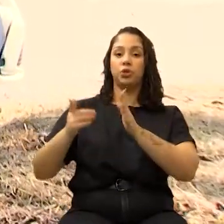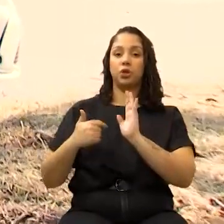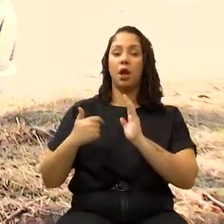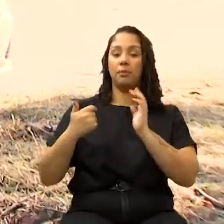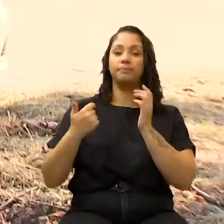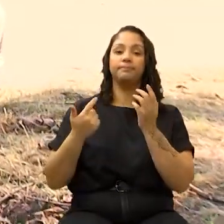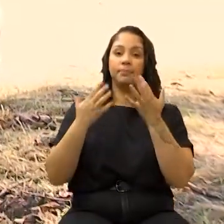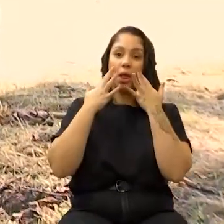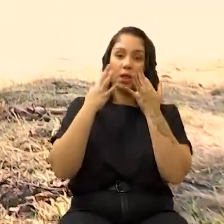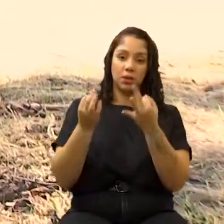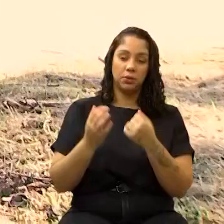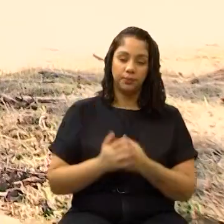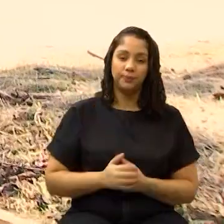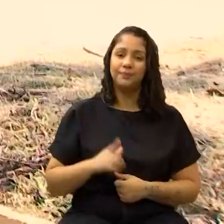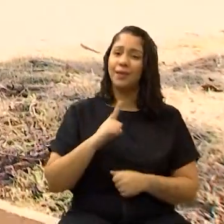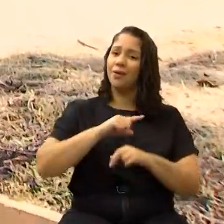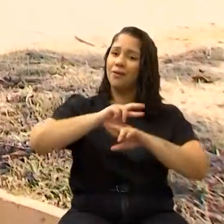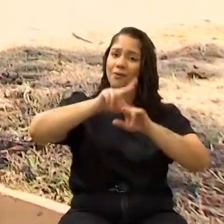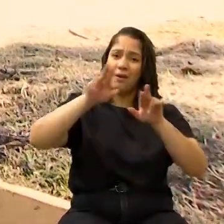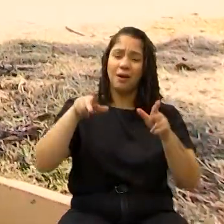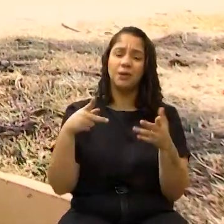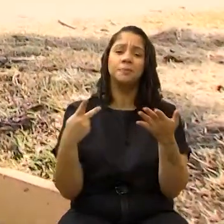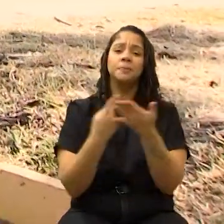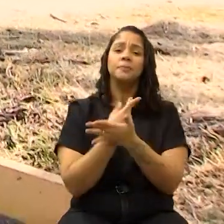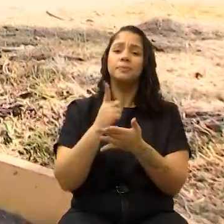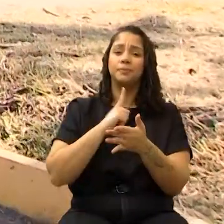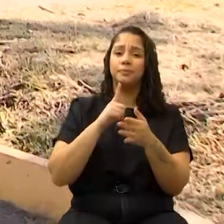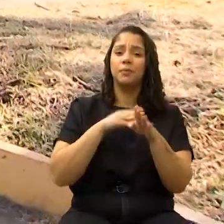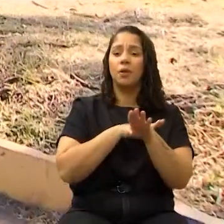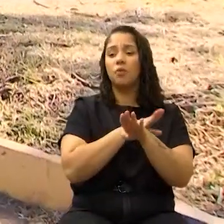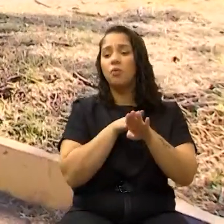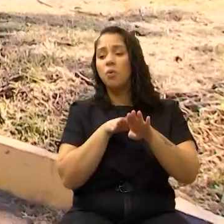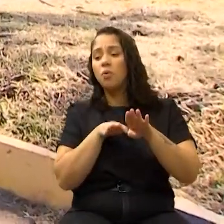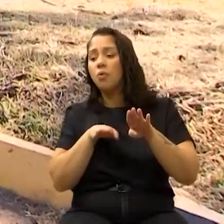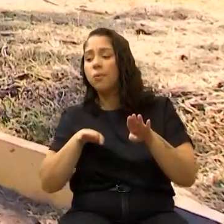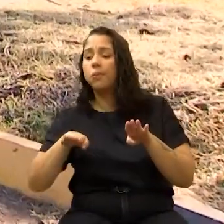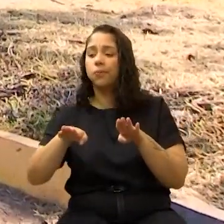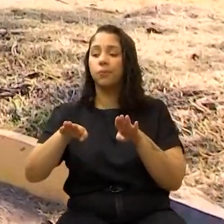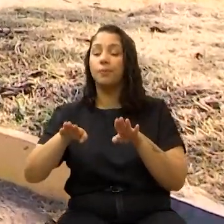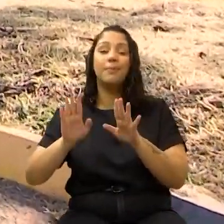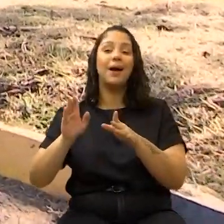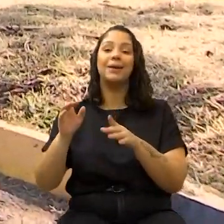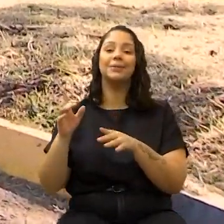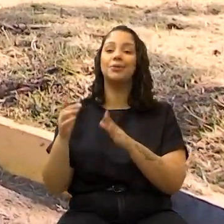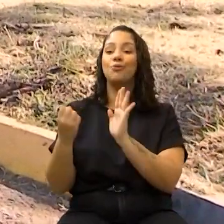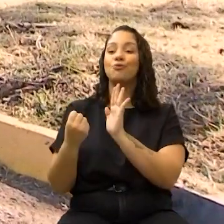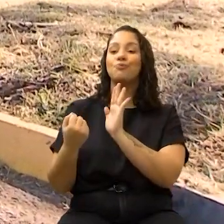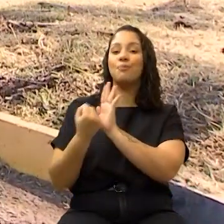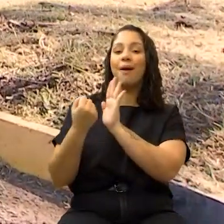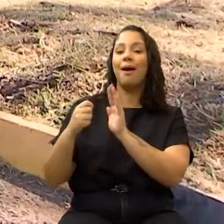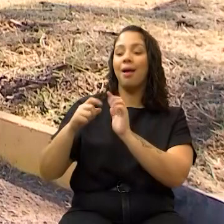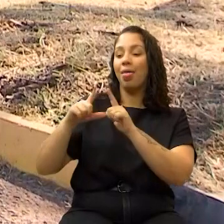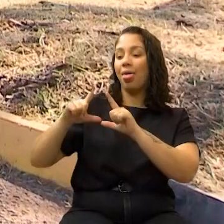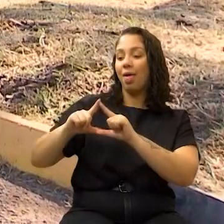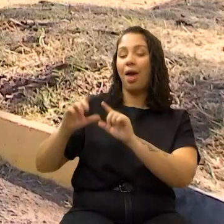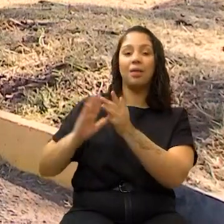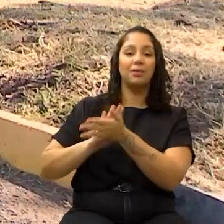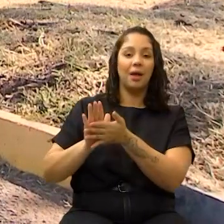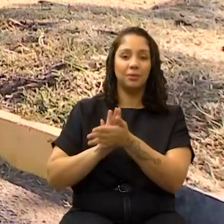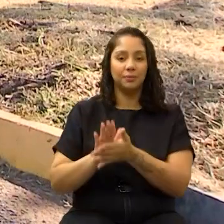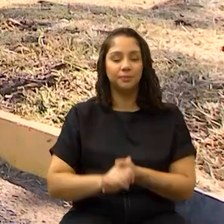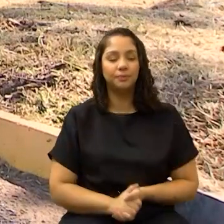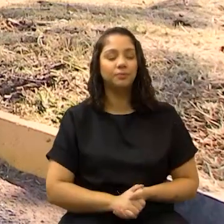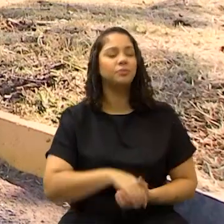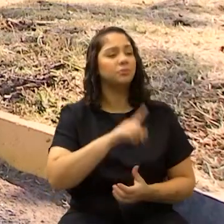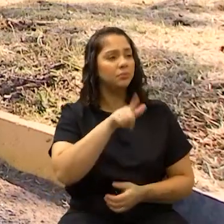Infelizmente, a gente tem muitas ocorrências com veículos parados em acostamento sem ser sinalizado. Bom, também